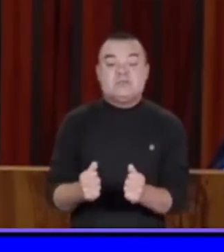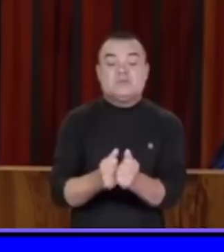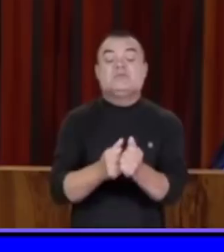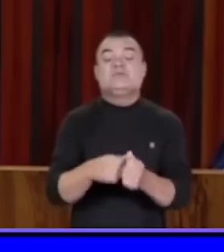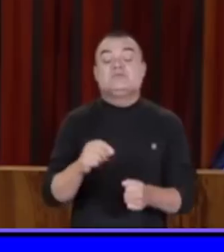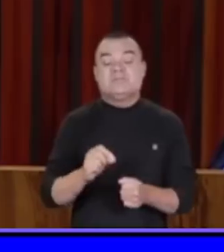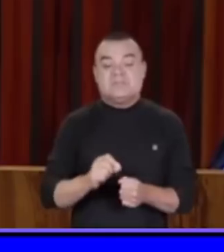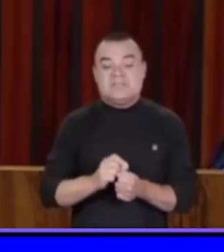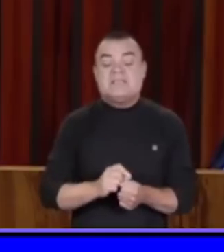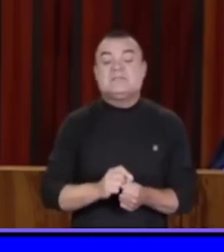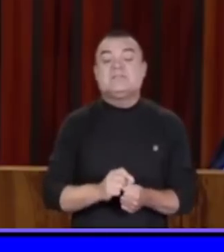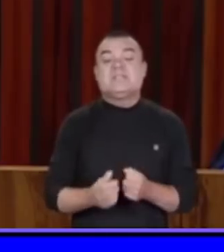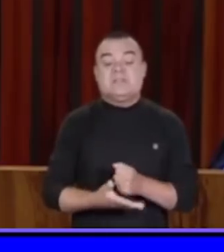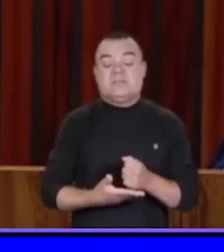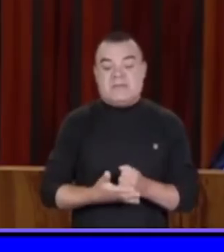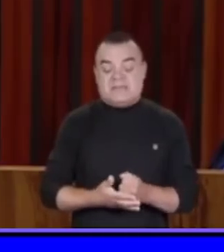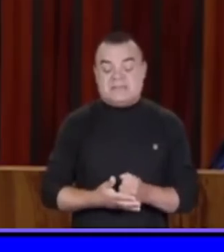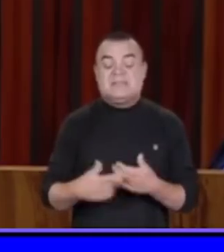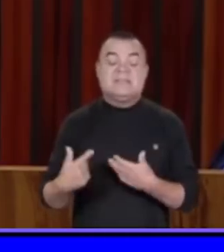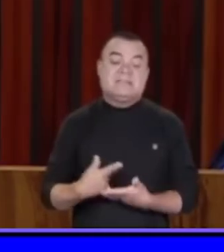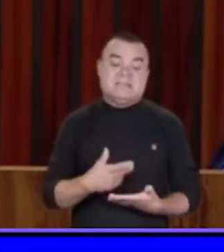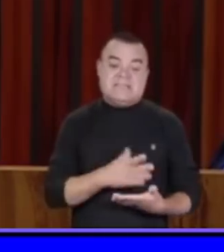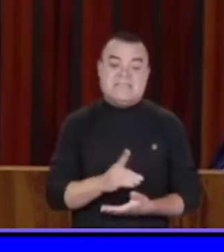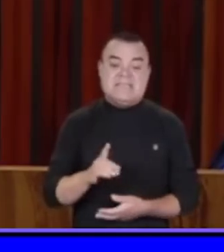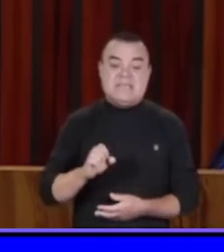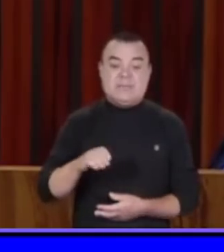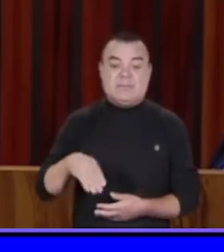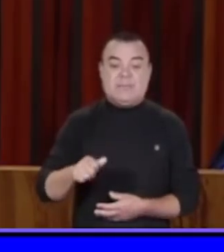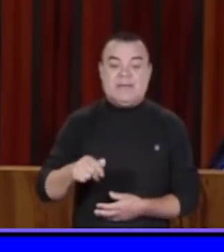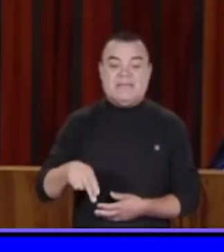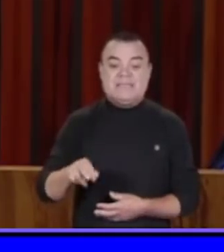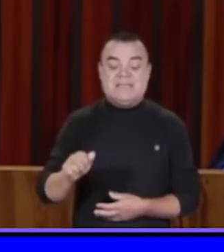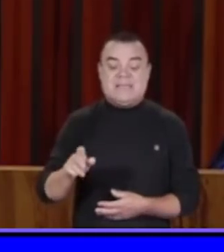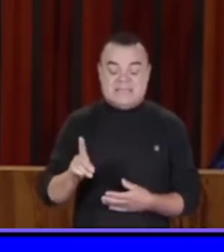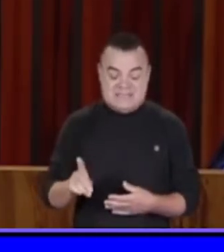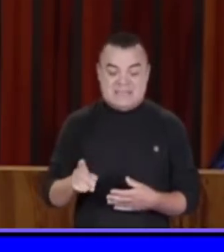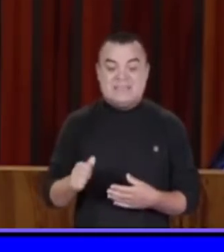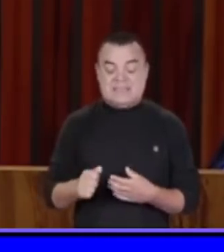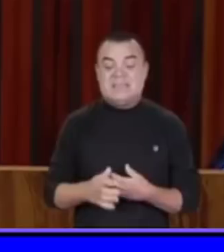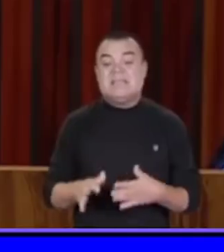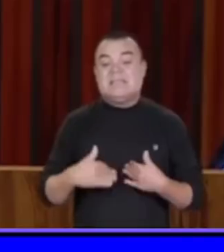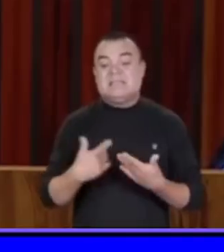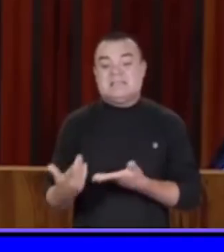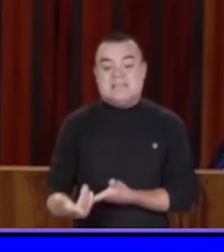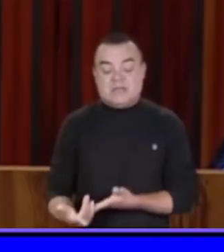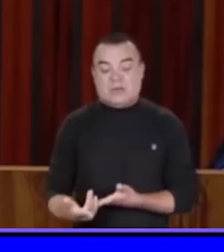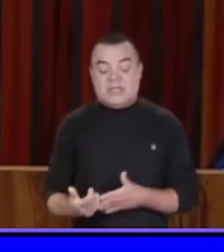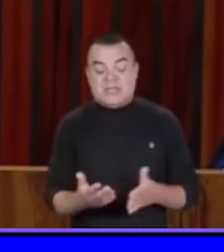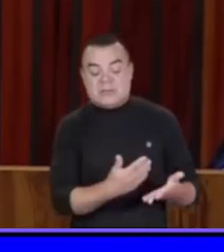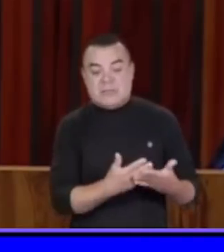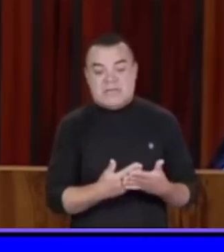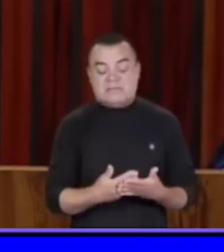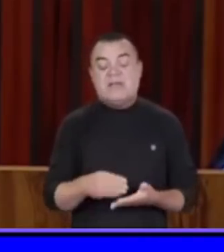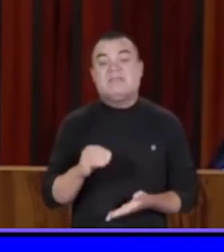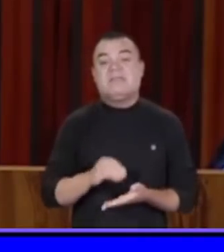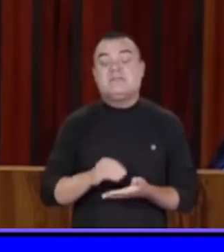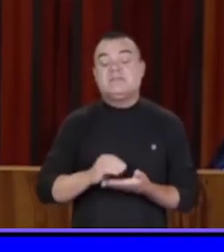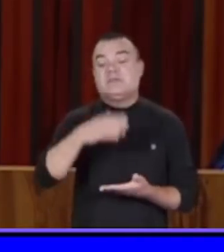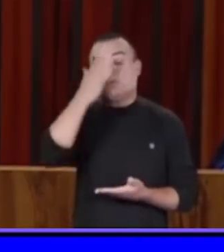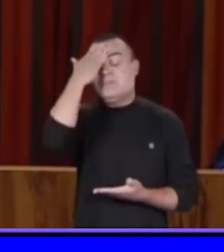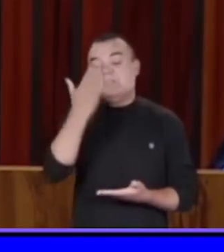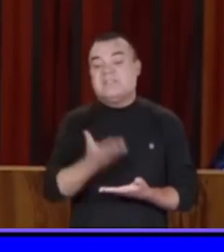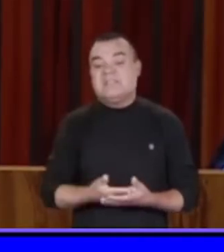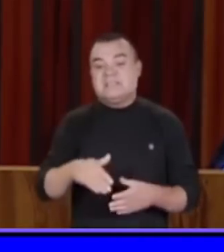animou a propositura da demanda. Sob esse ângulo, tem-se que o chamado à desconfiança nas eleições